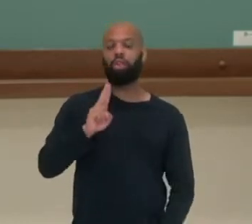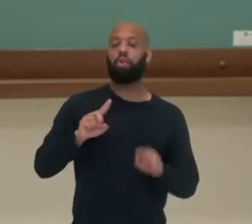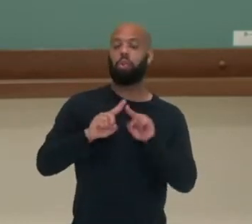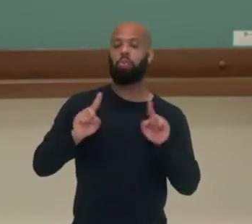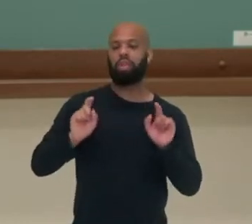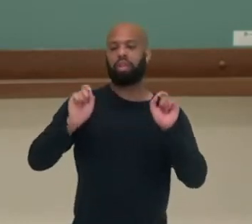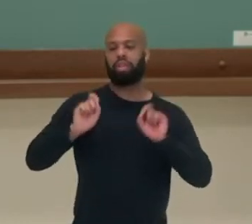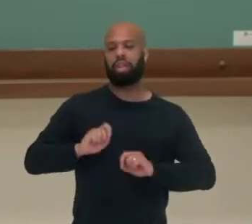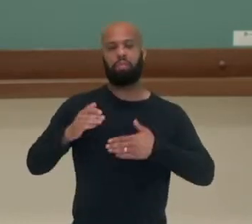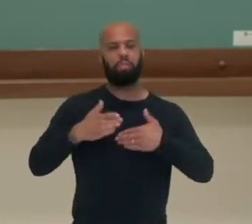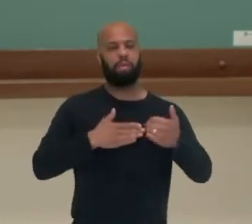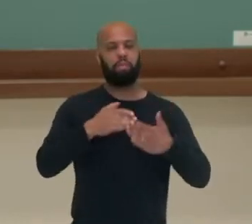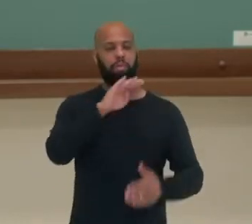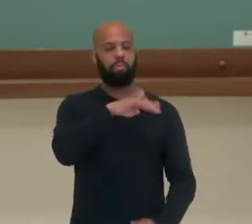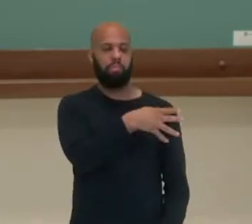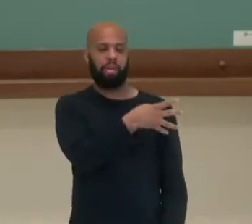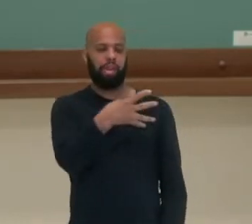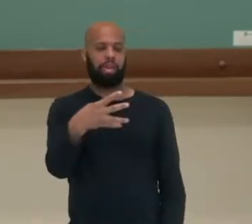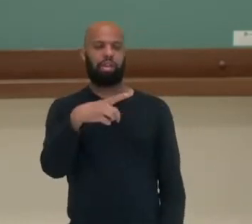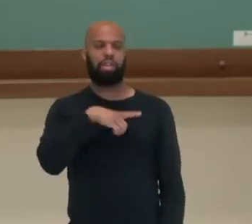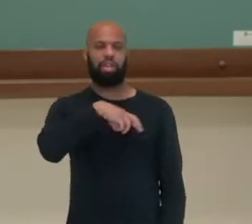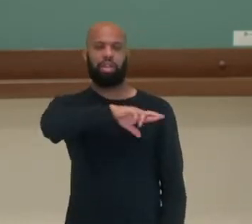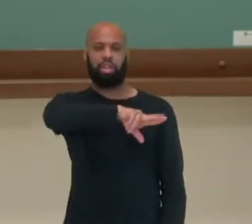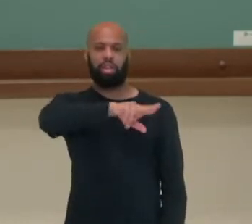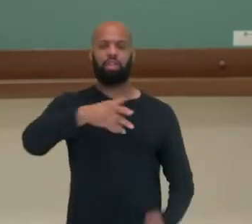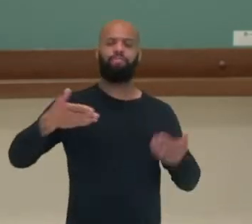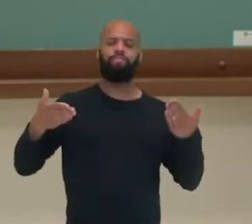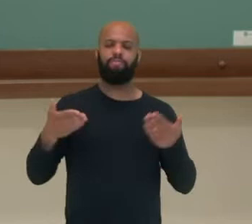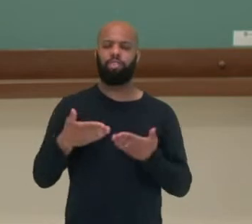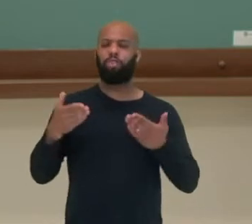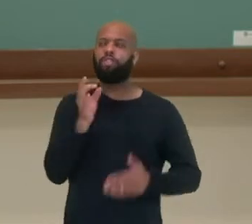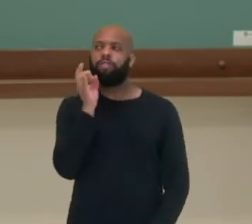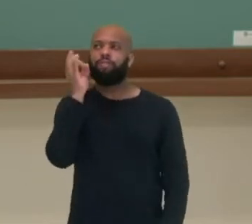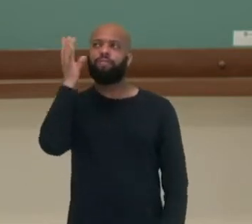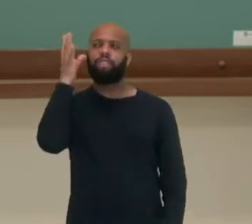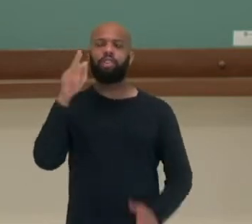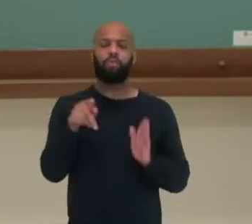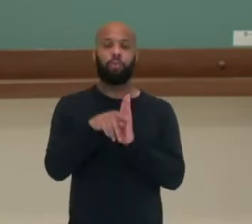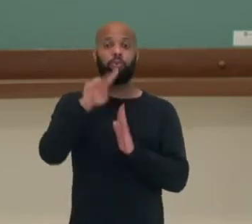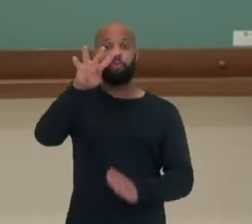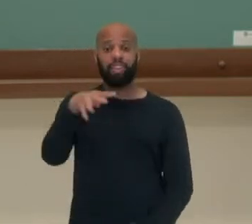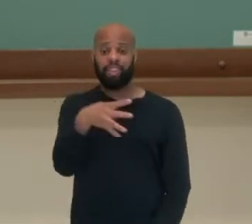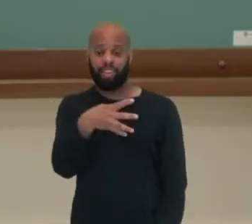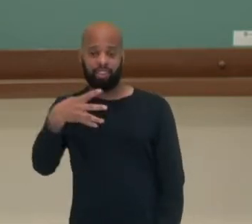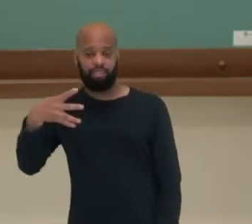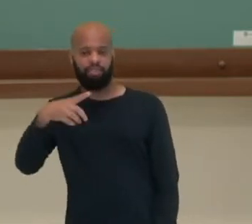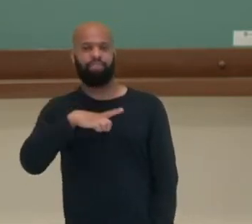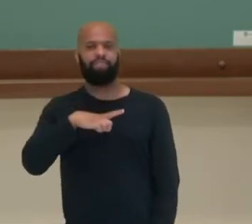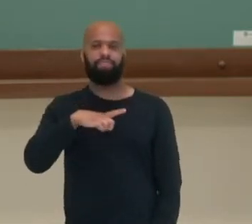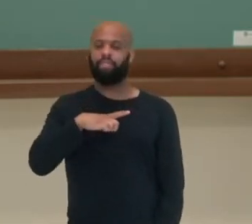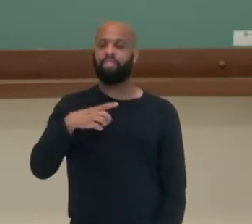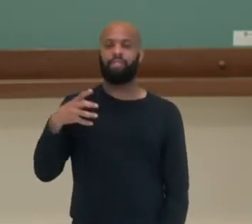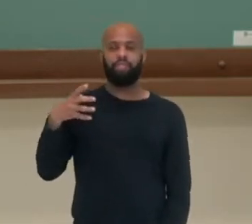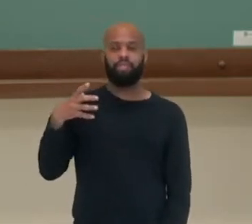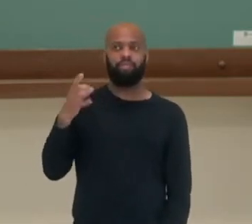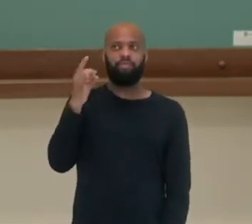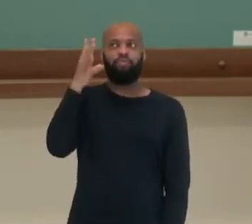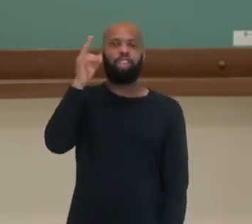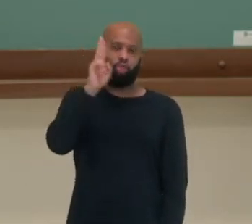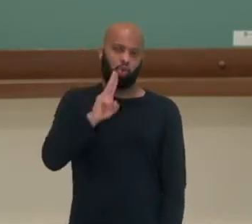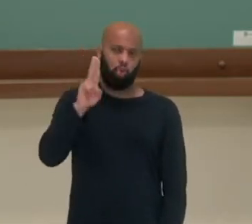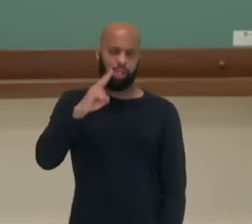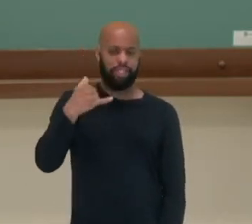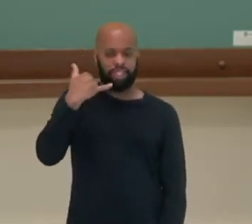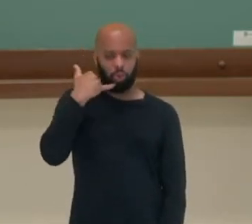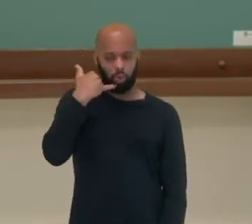ser qualquer planilha. Hoje em dia facilita muito, que as planilhas a gente pode ter na nossa mão, utilizando, por exemplo, o celular,